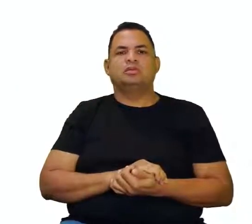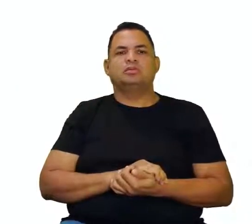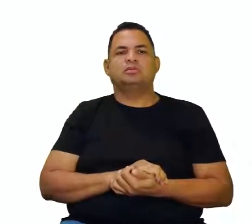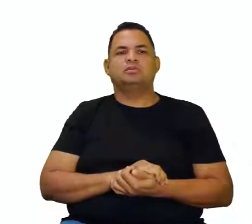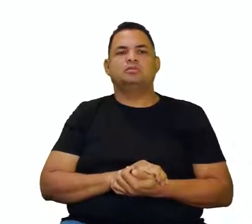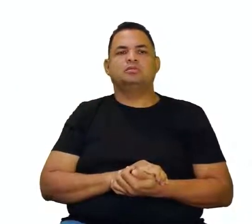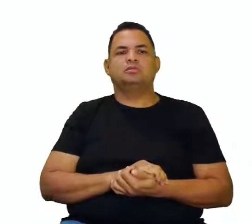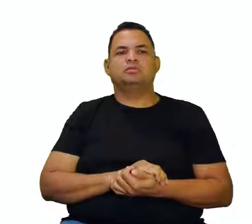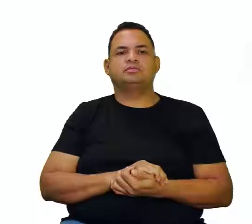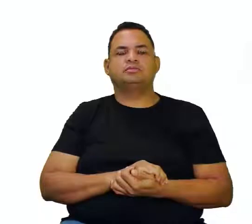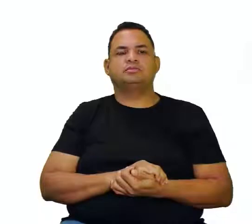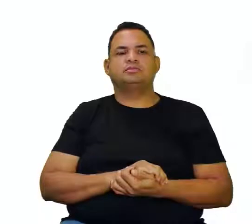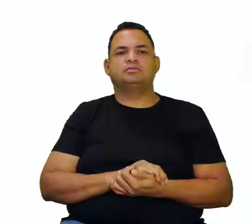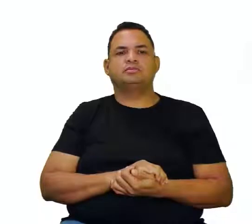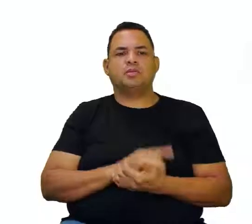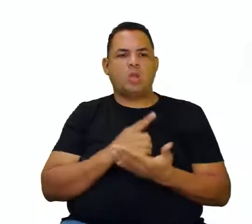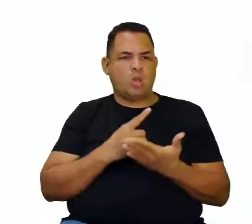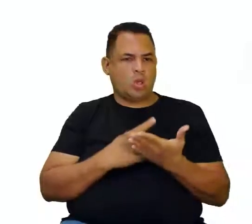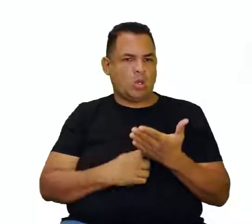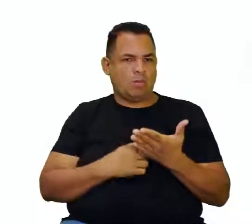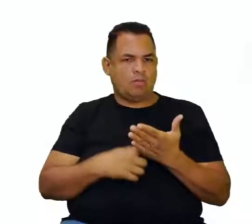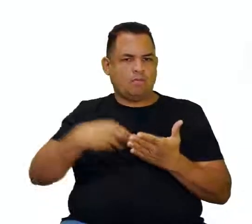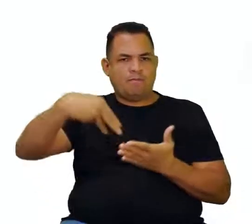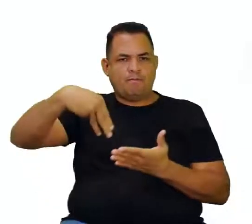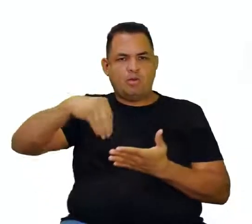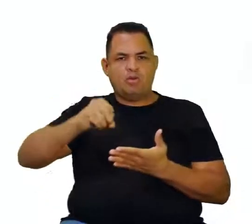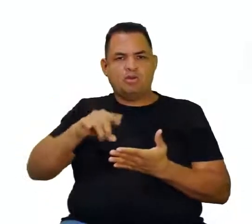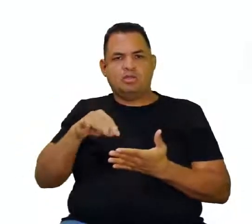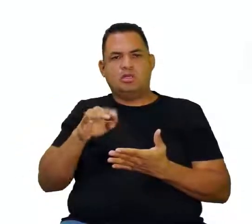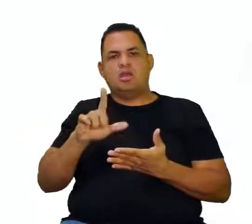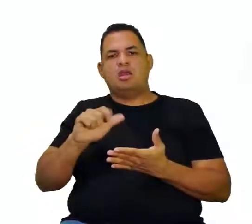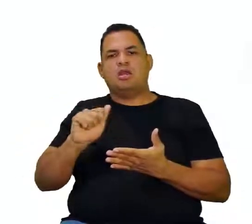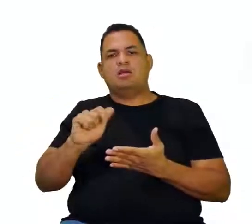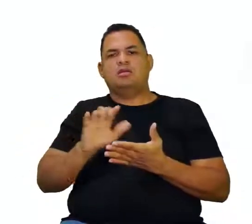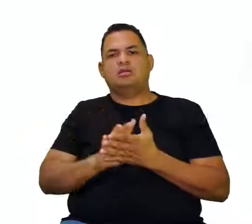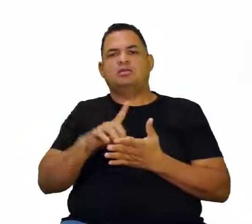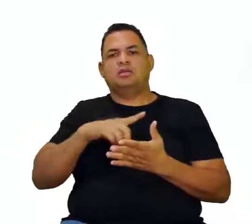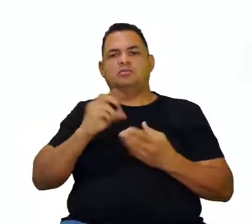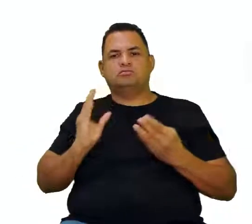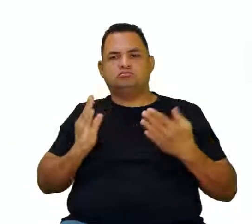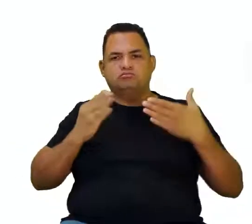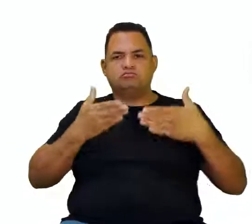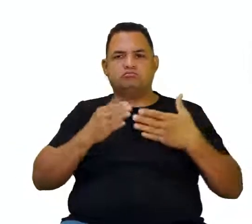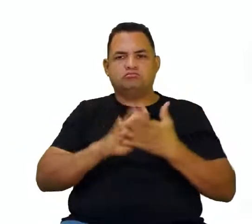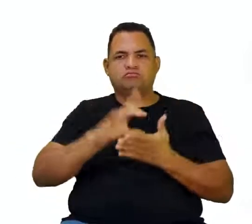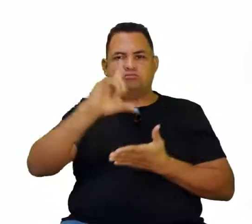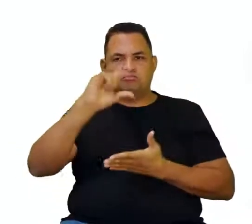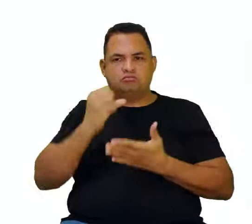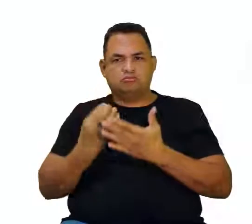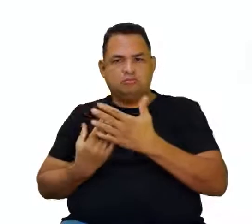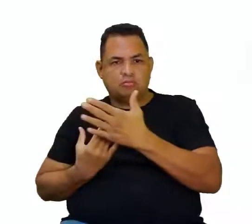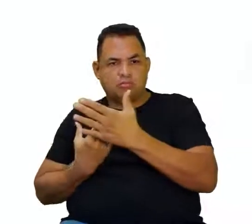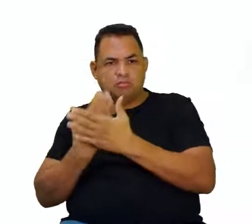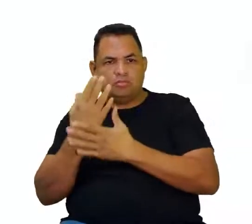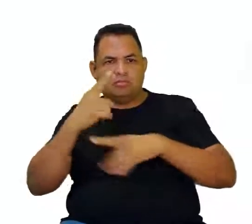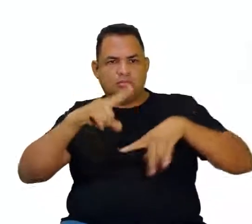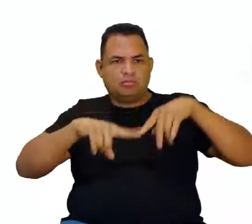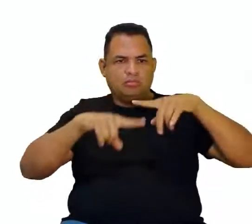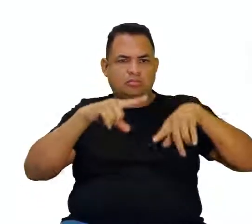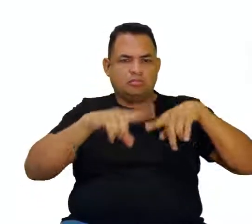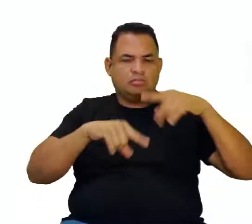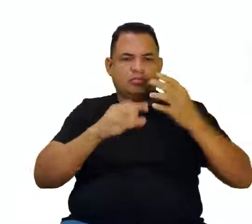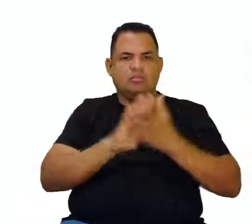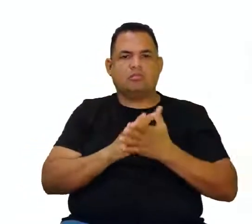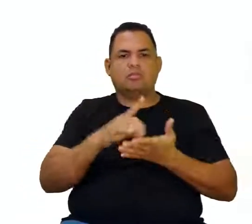Gabarito C, o protocolo de Montreal tem como objetivo reduzir a emissão